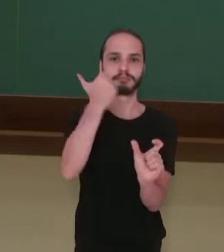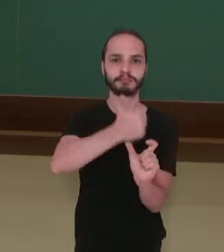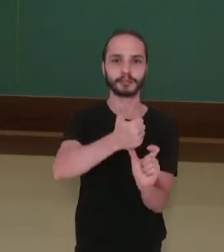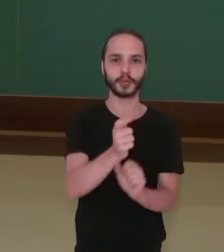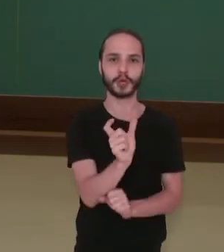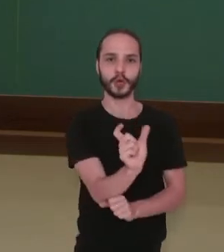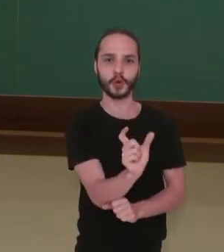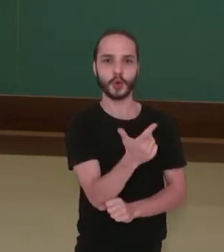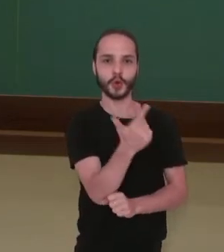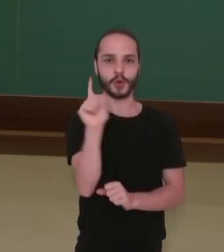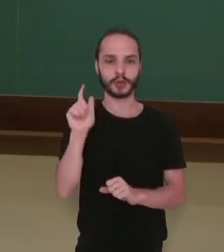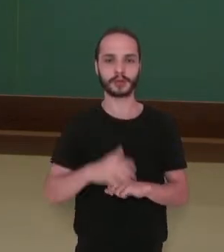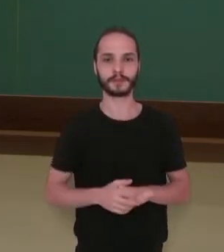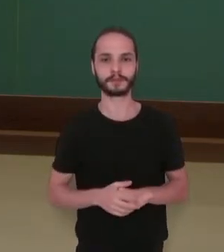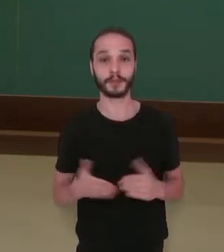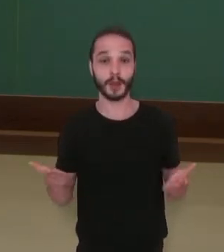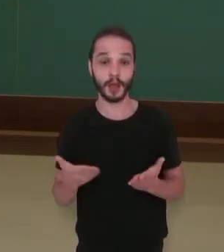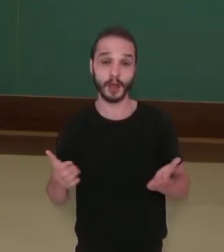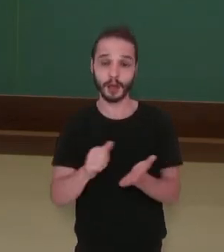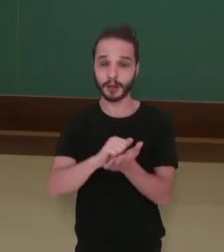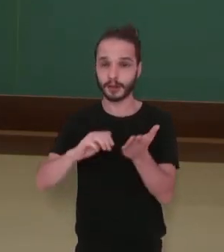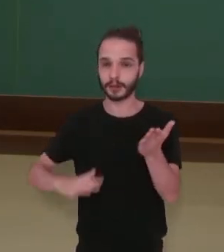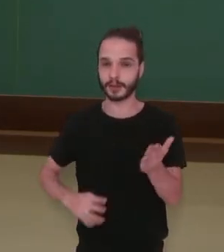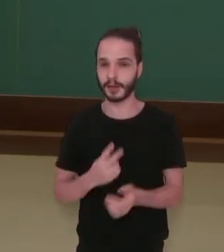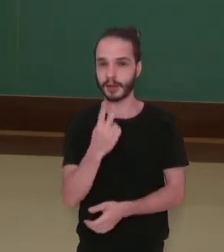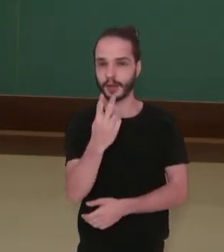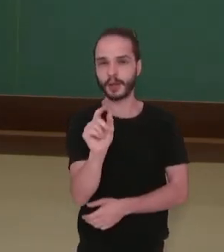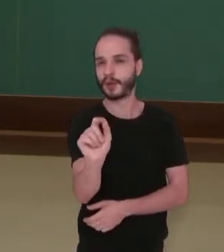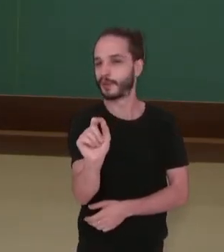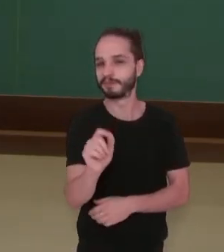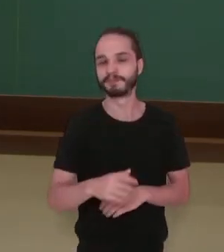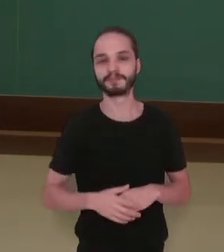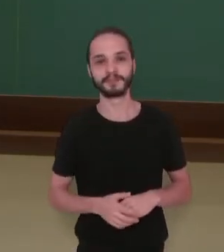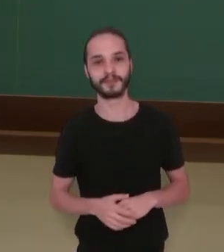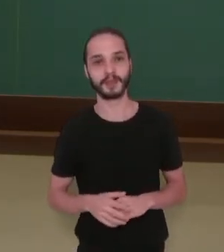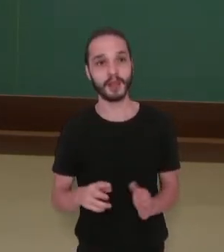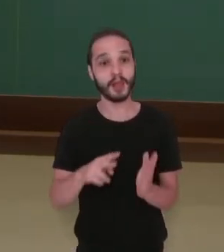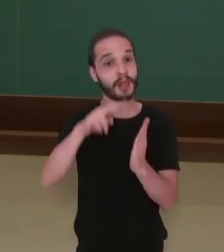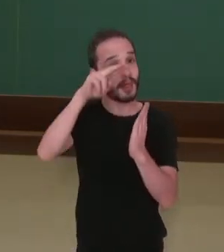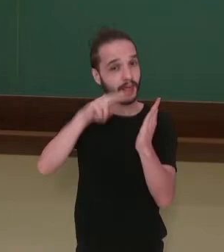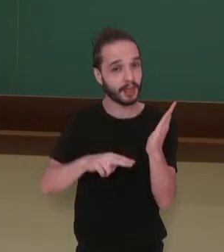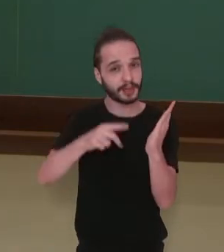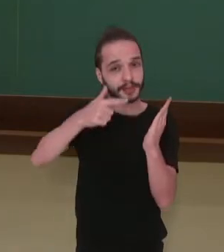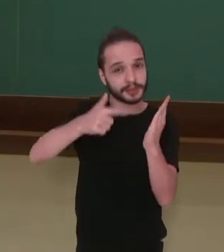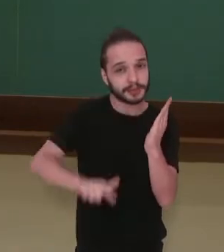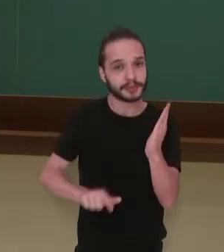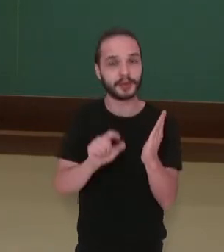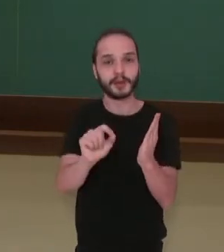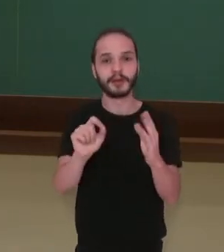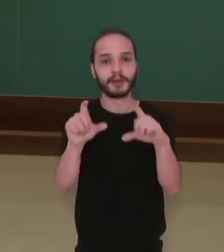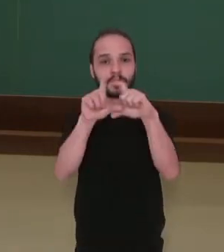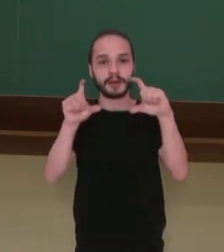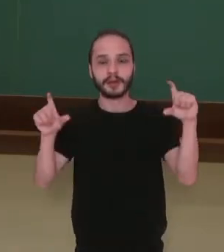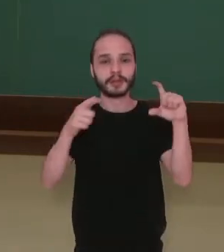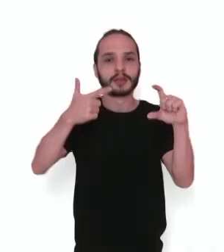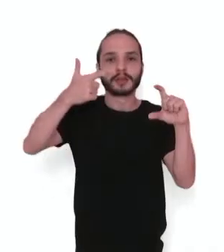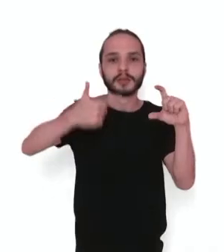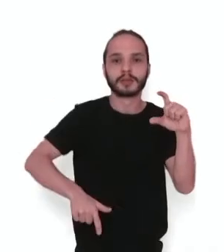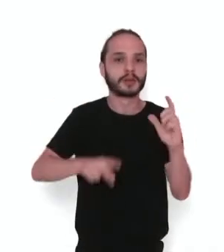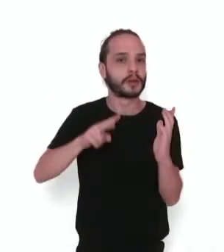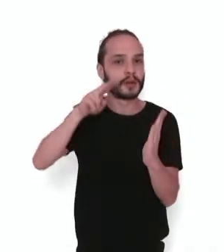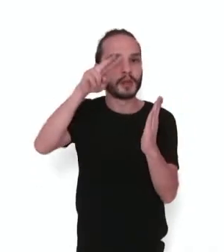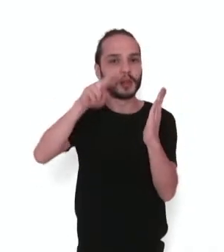Na atividade 2, olha o que eu tenho para vocês. O releia. E no trecho você vai reler. É